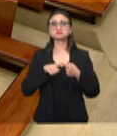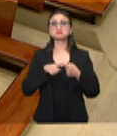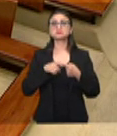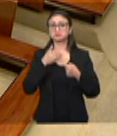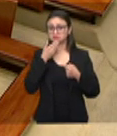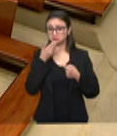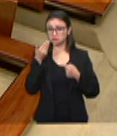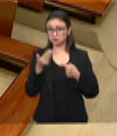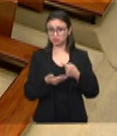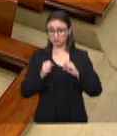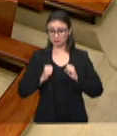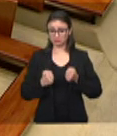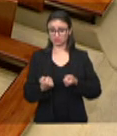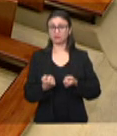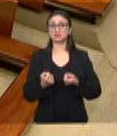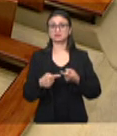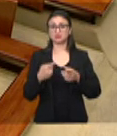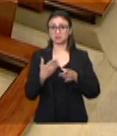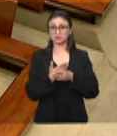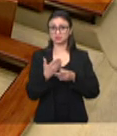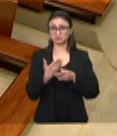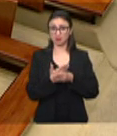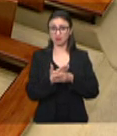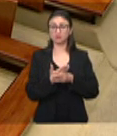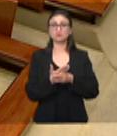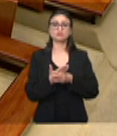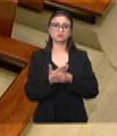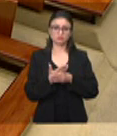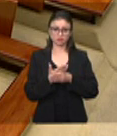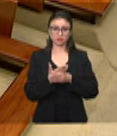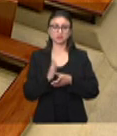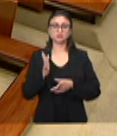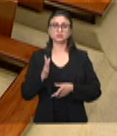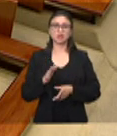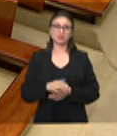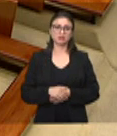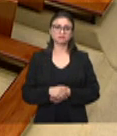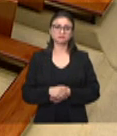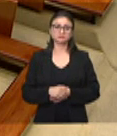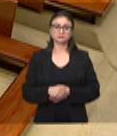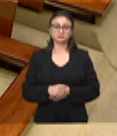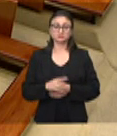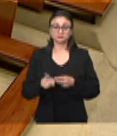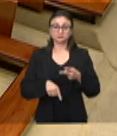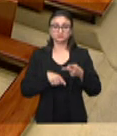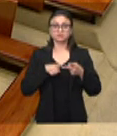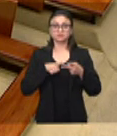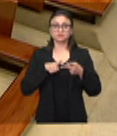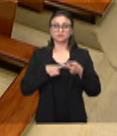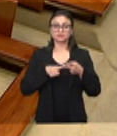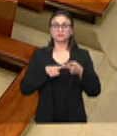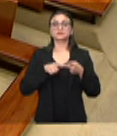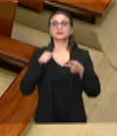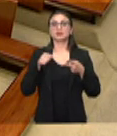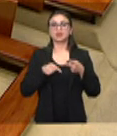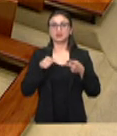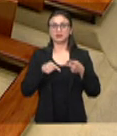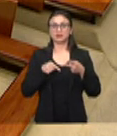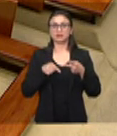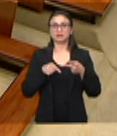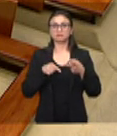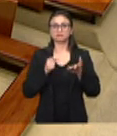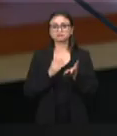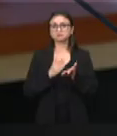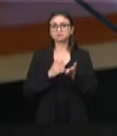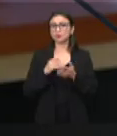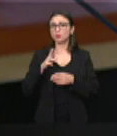expresso da defesa do momento processual declarado, os réus têm o direito de apresentar essas alegações. Dois, esse precedente